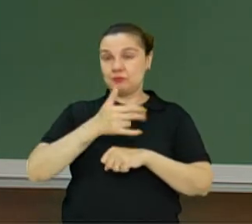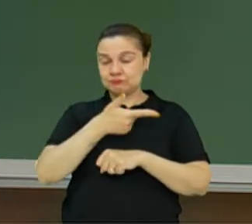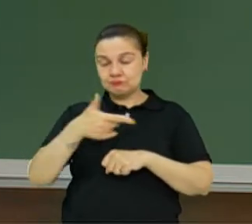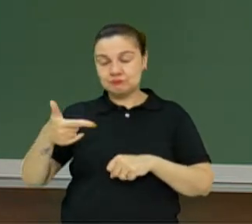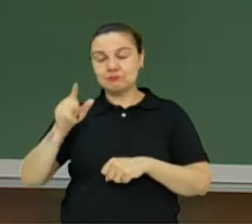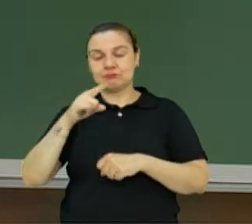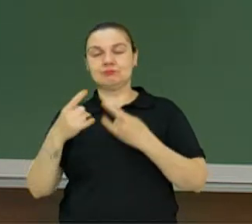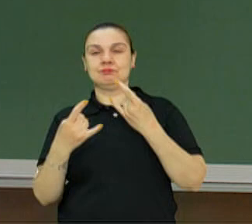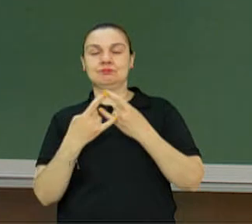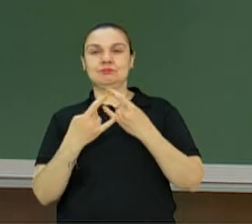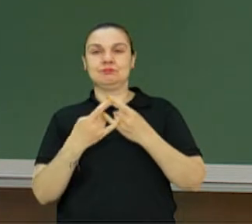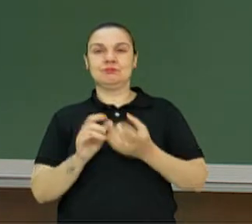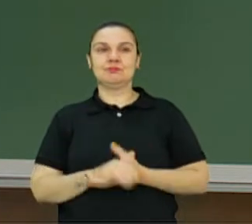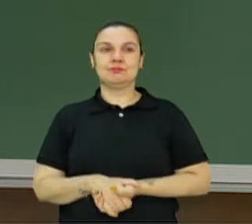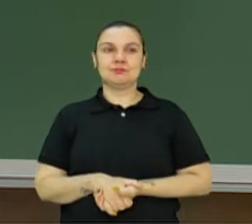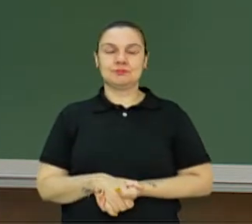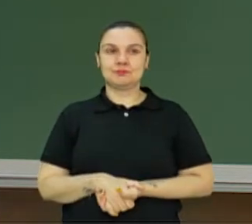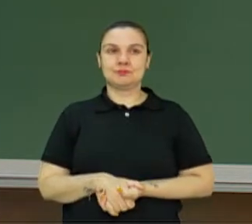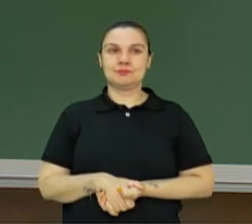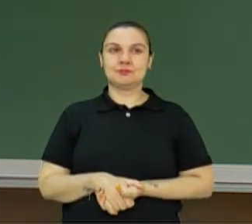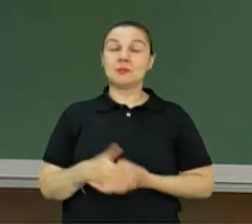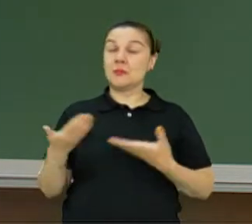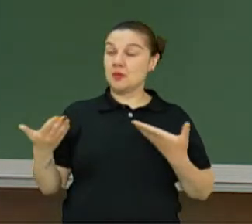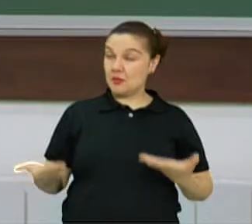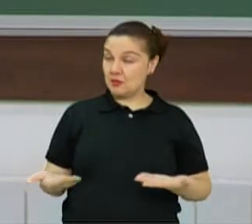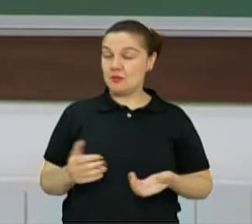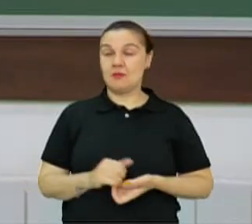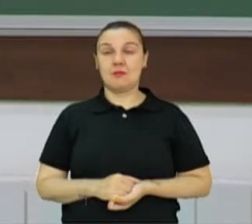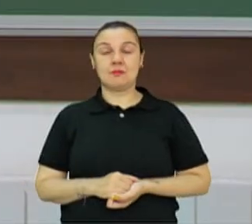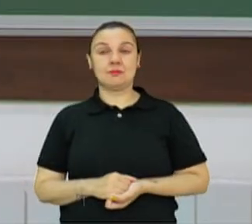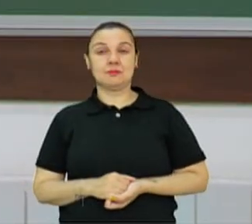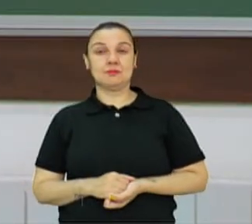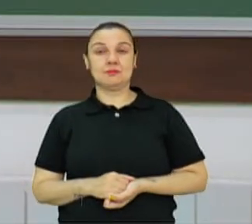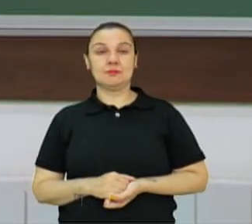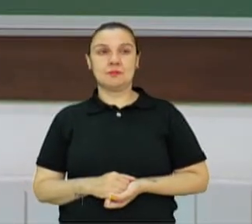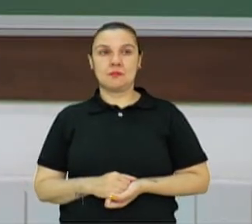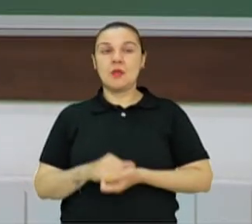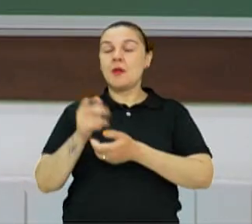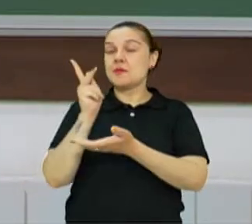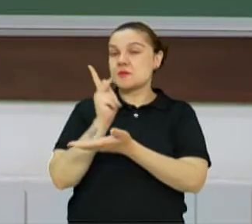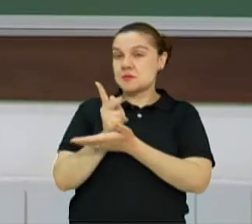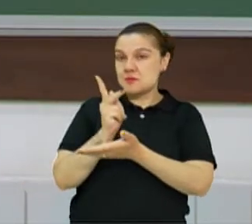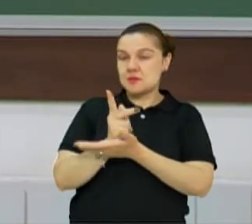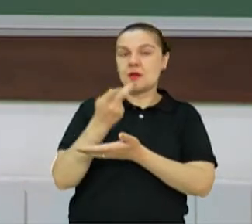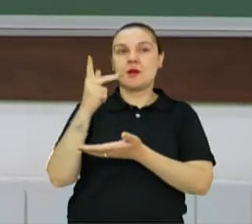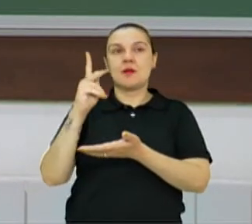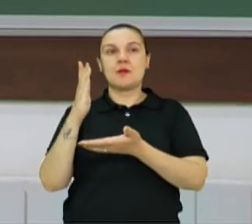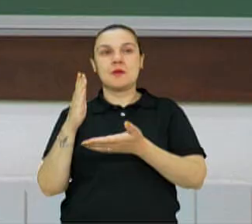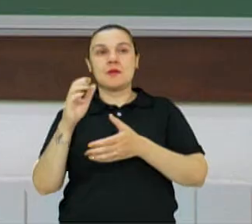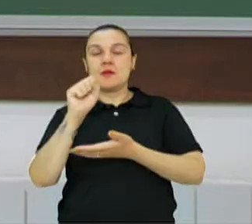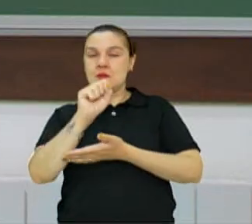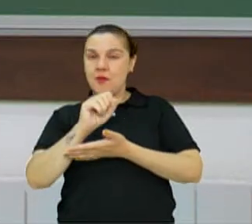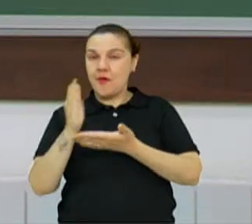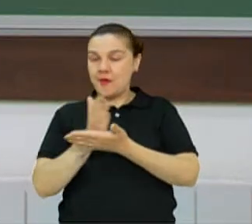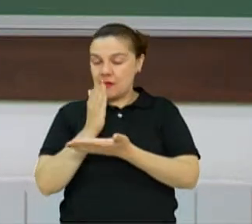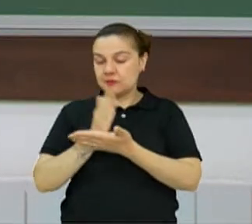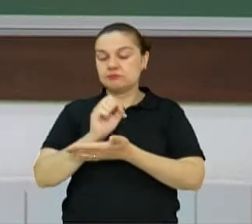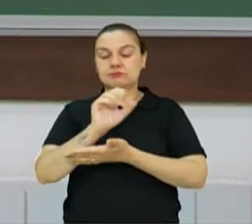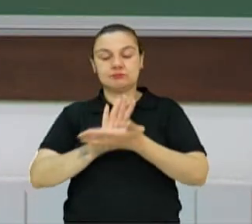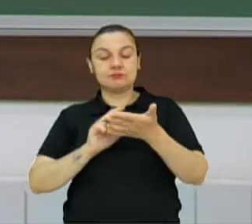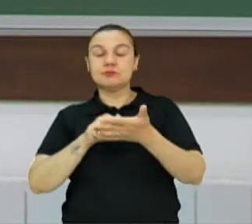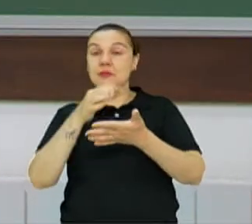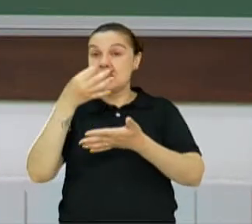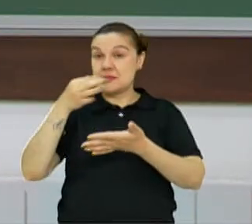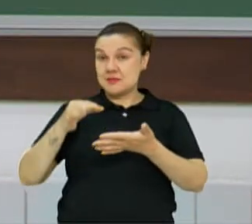outras doenças é a camisinha, tá? Então, só uns lembretes aí, mantenham as suas anotações, né,